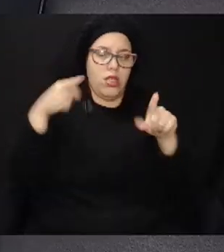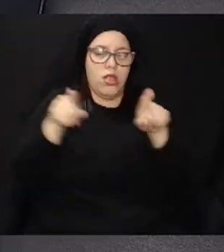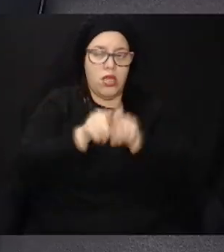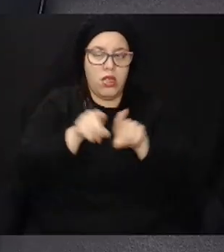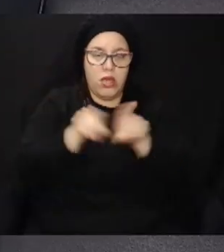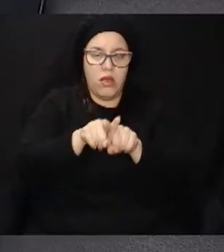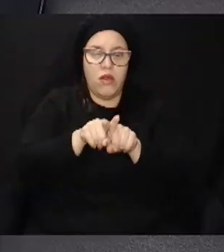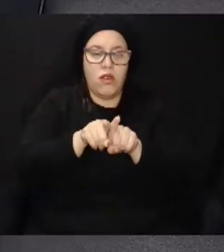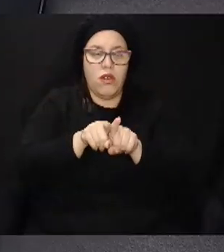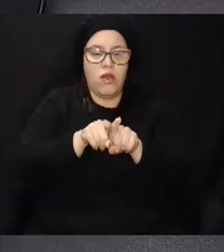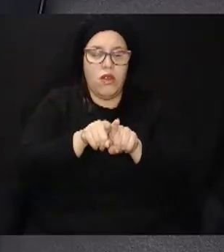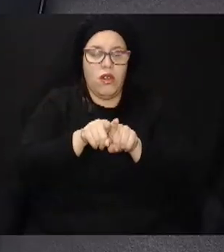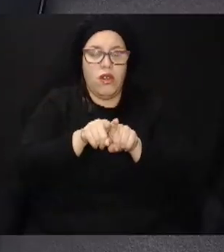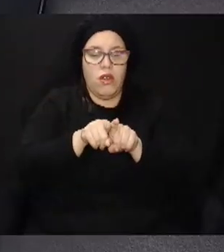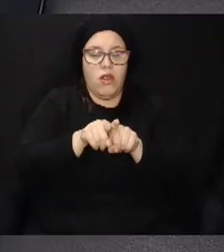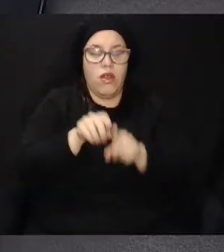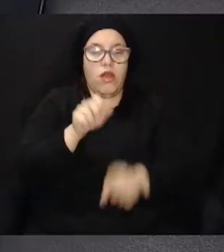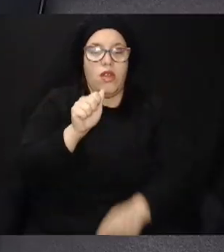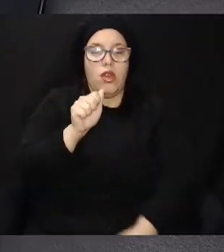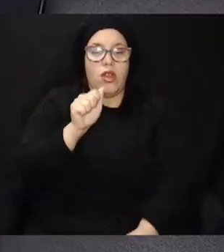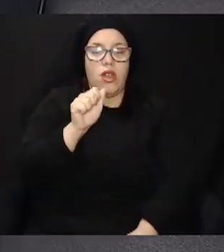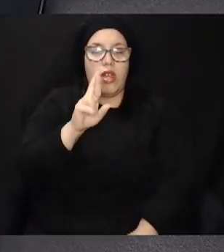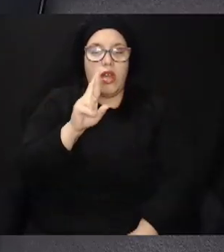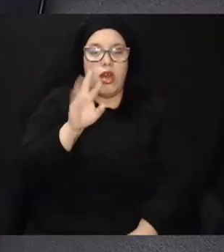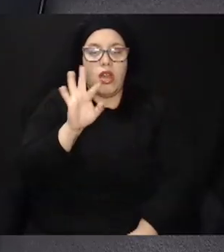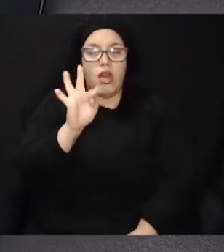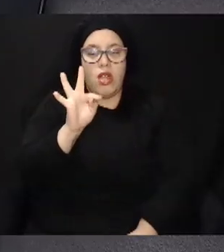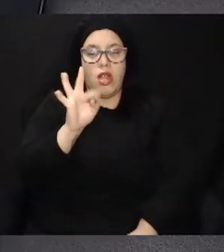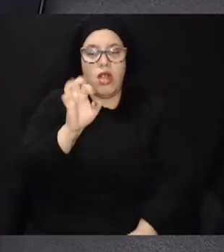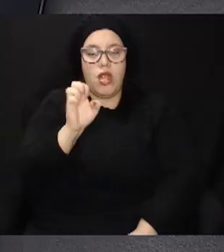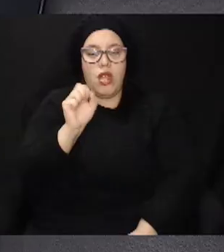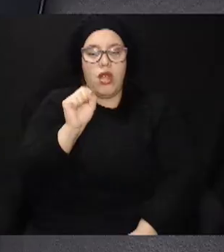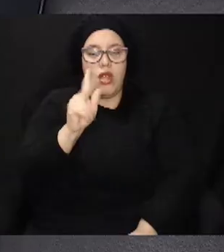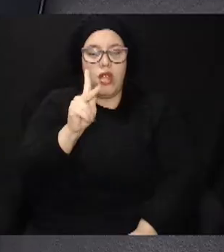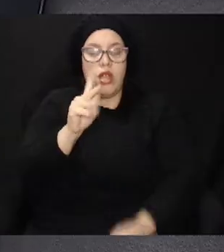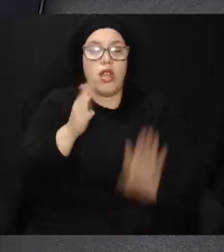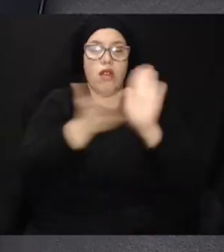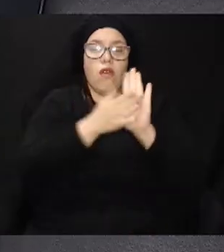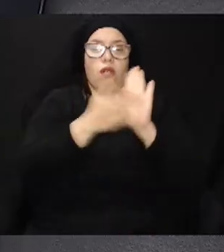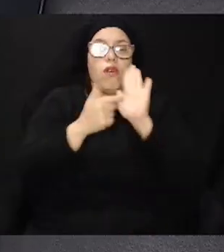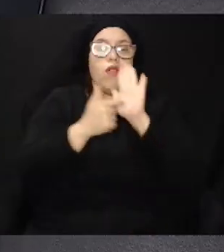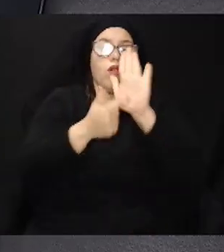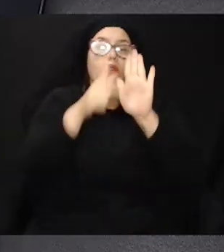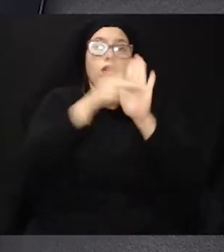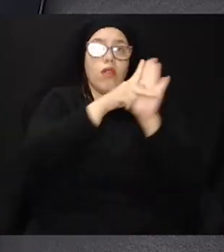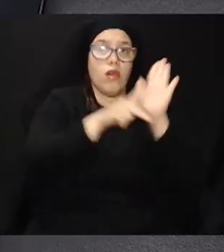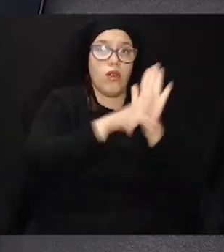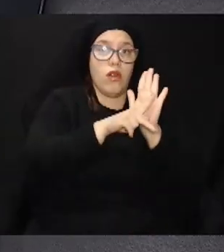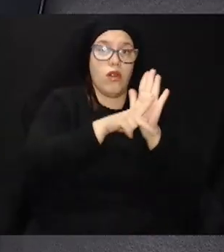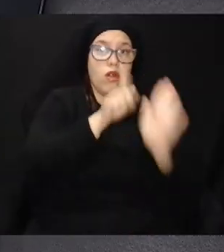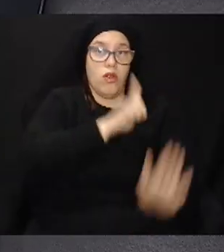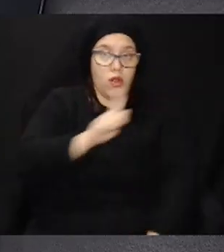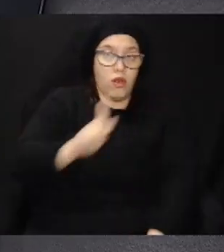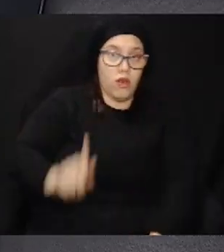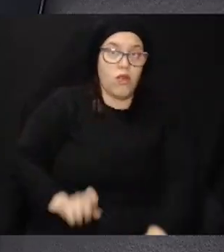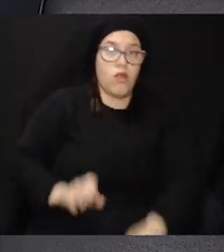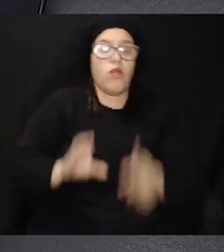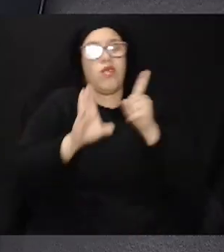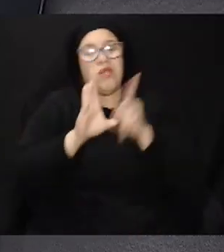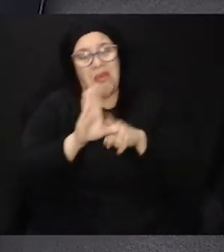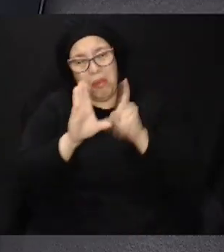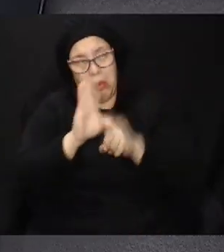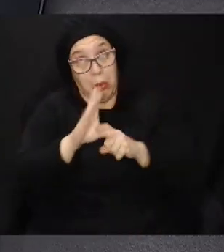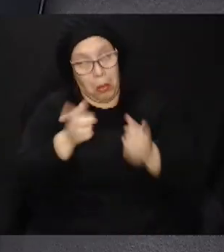a Artesp teve que se virar e teve que apresentar um projeto e agora está na mão do governador. Só depende do governador agora